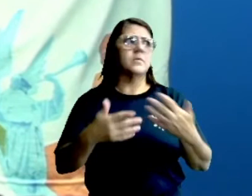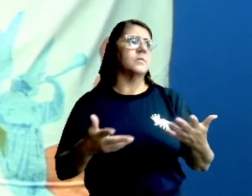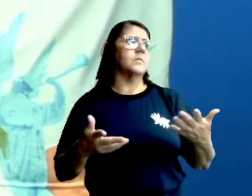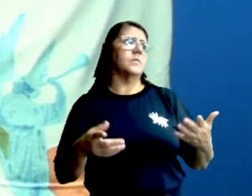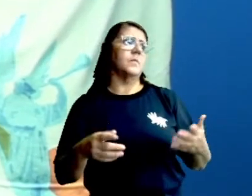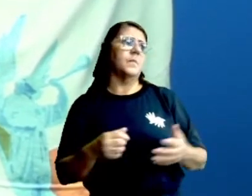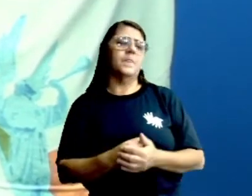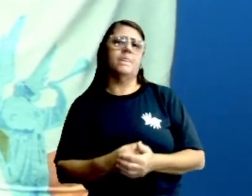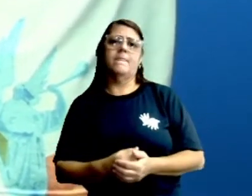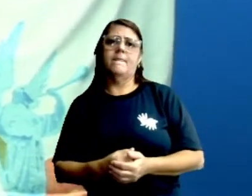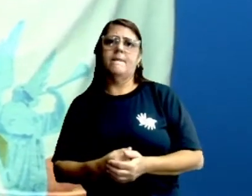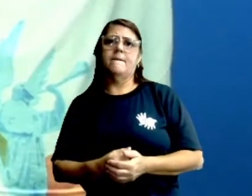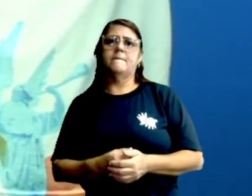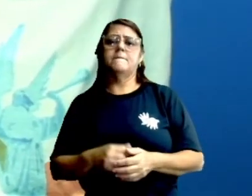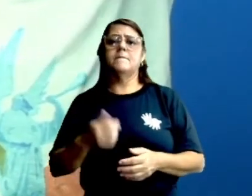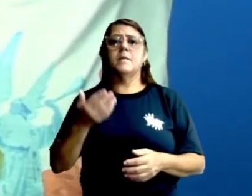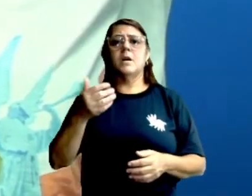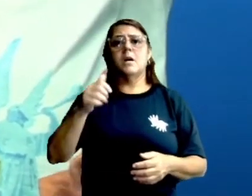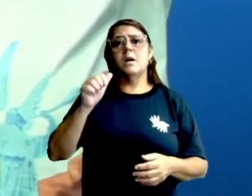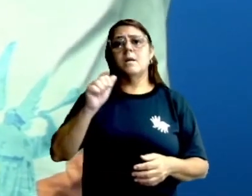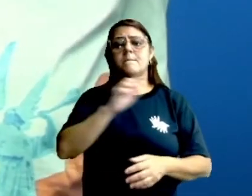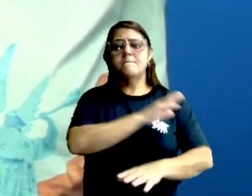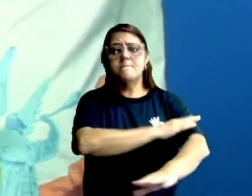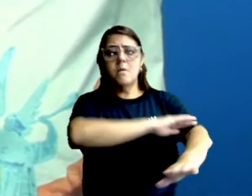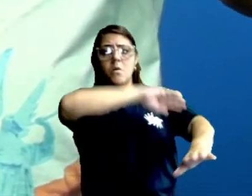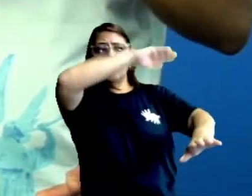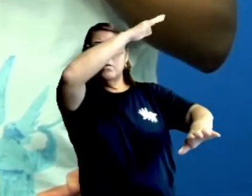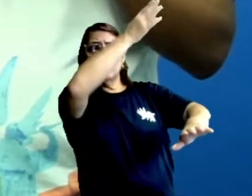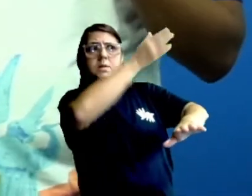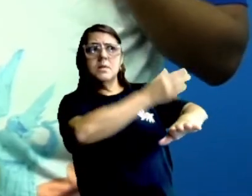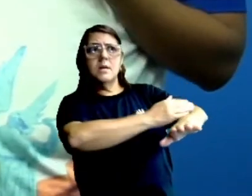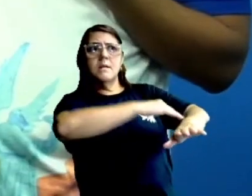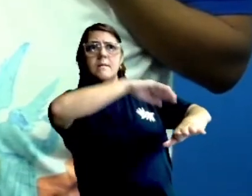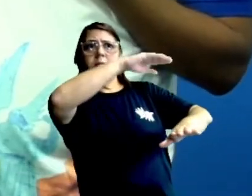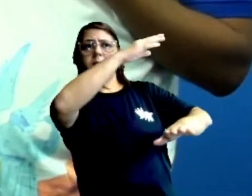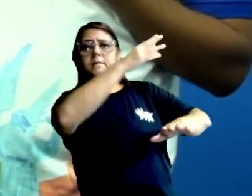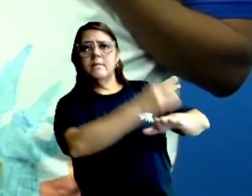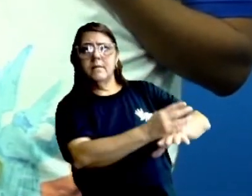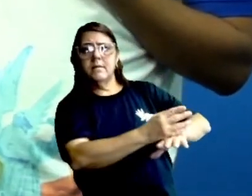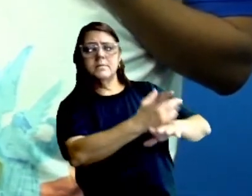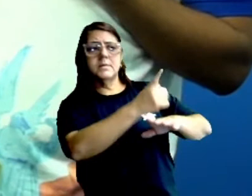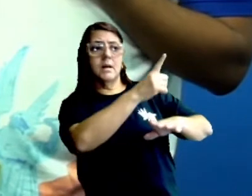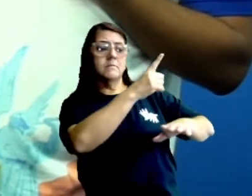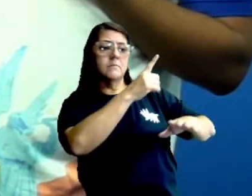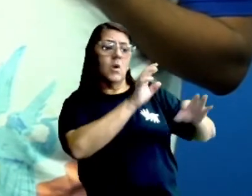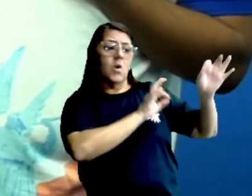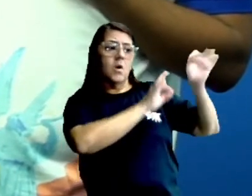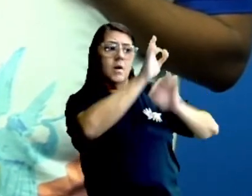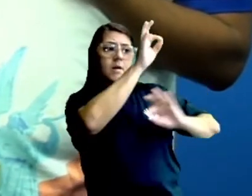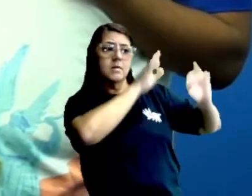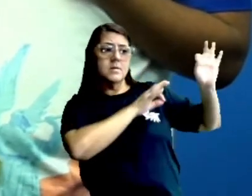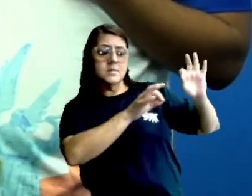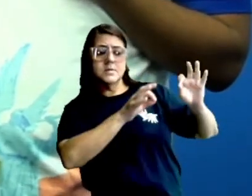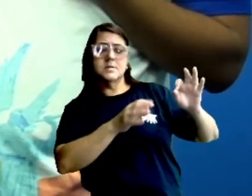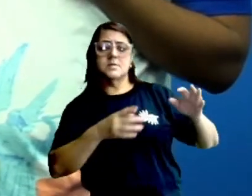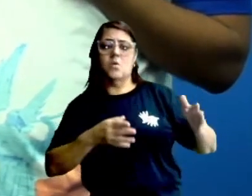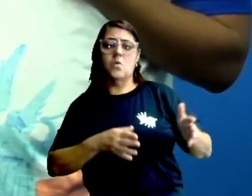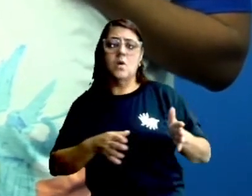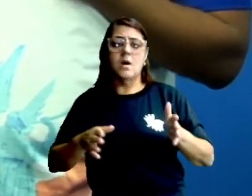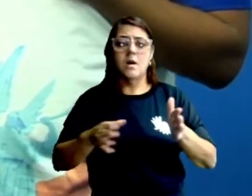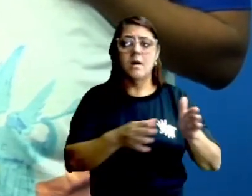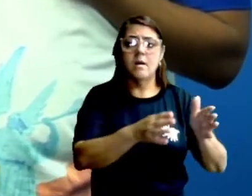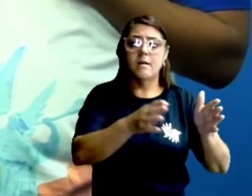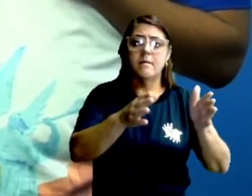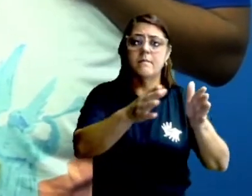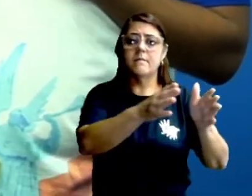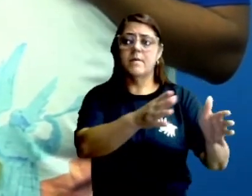na região dos Andes, na Cordilheira dos Andes, que são montanhas, são íngremes, né? Então eles tiveram que adaptar essas estradas, eles tiveram que adaptar